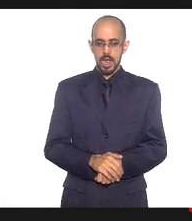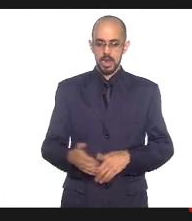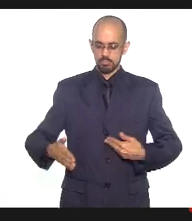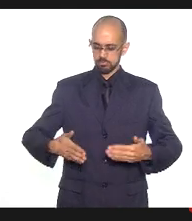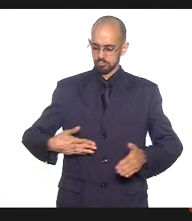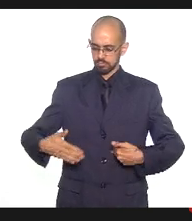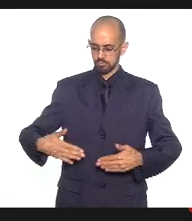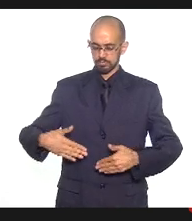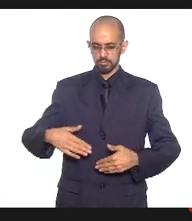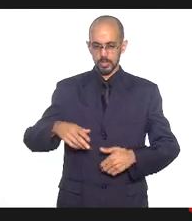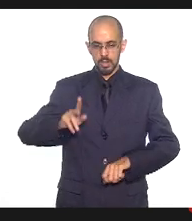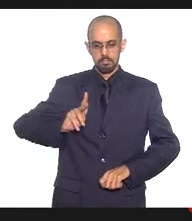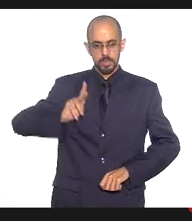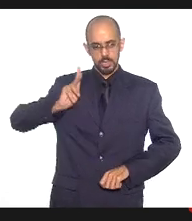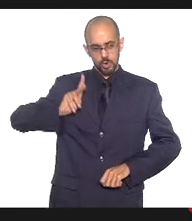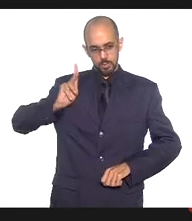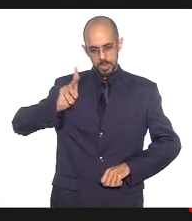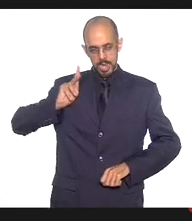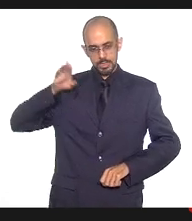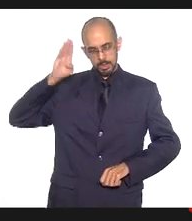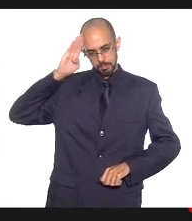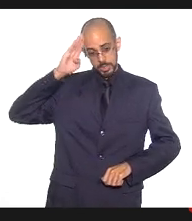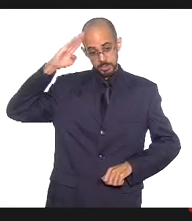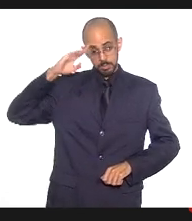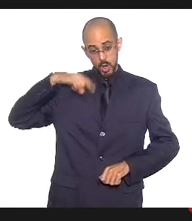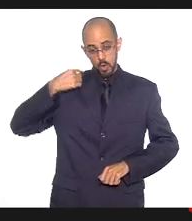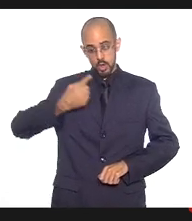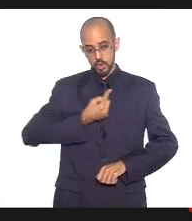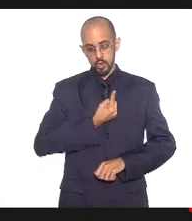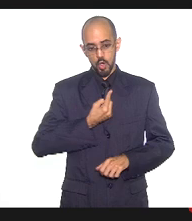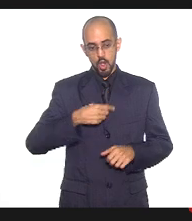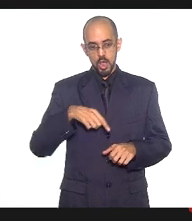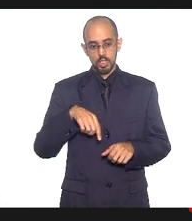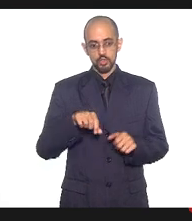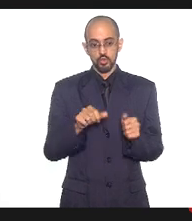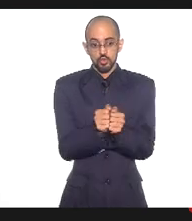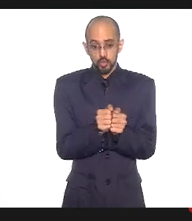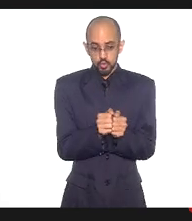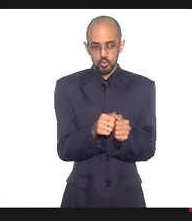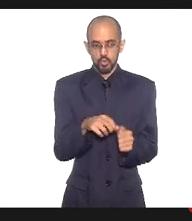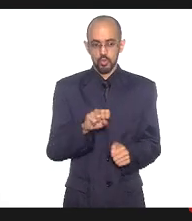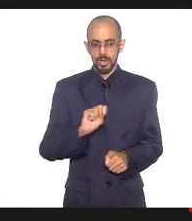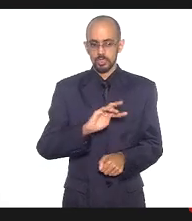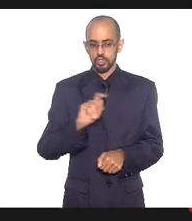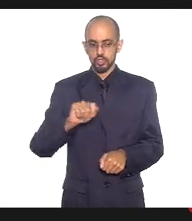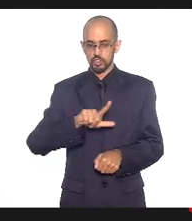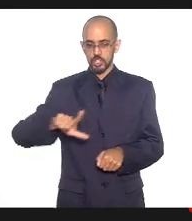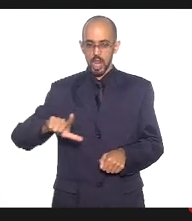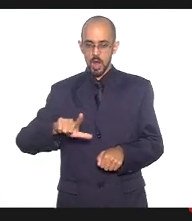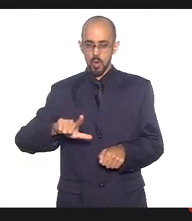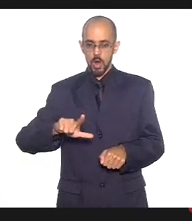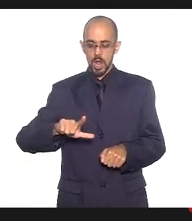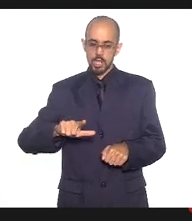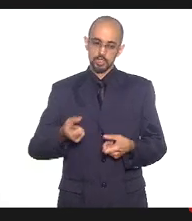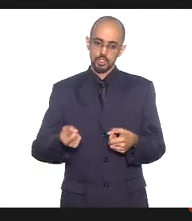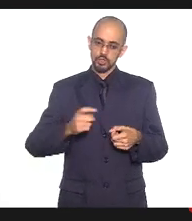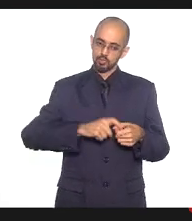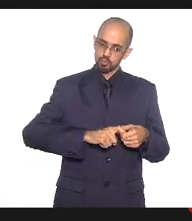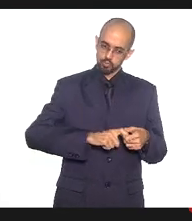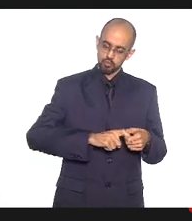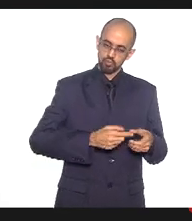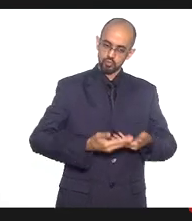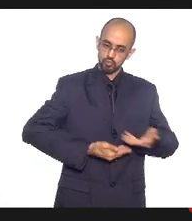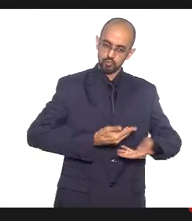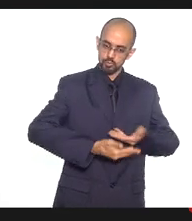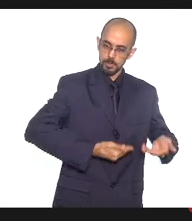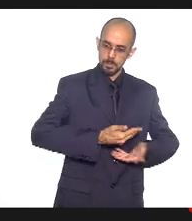é a Petrobras e nós, juntamente com a Shell, participamos como não operadores. Né? A